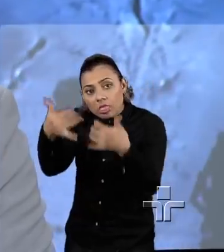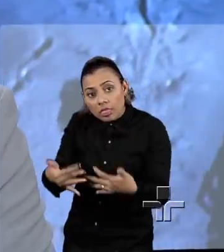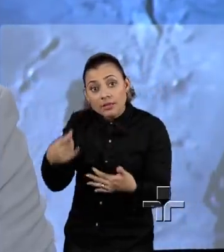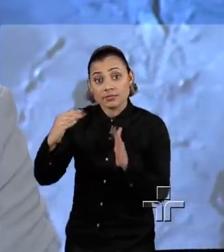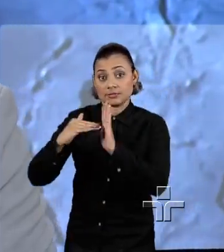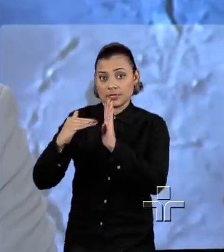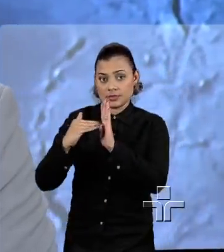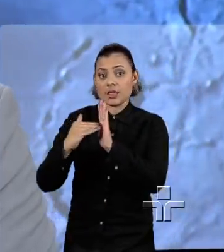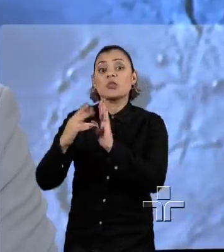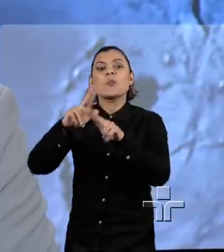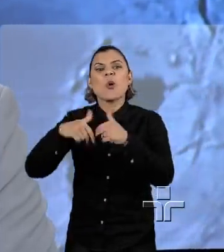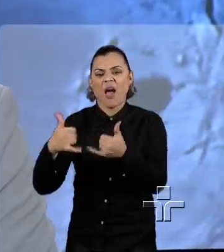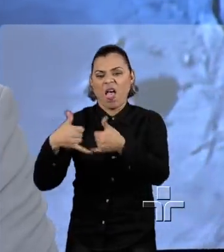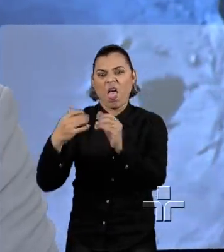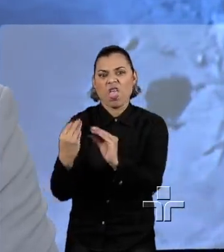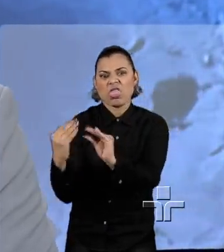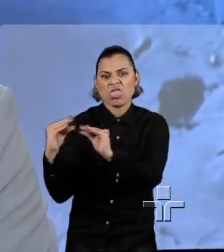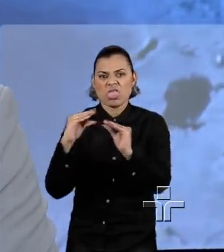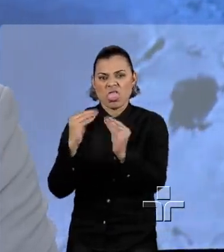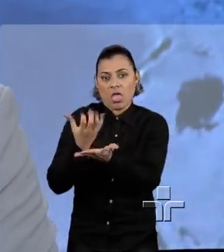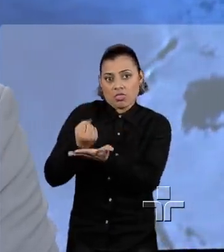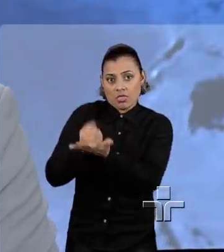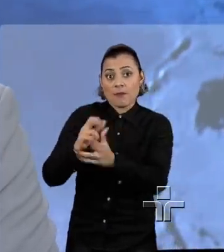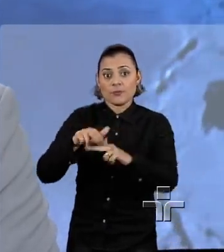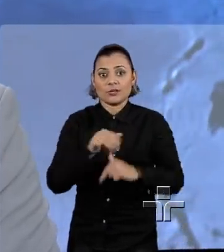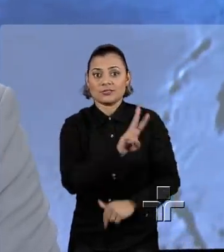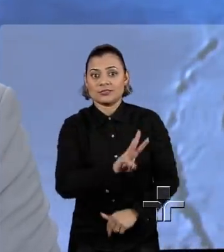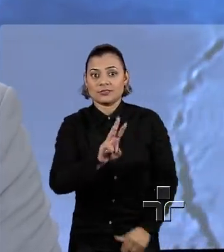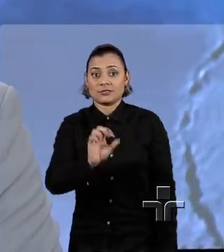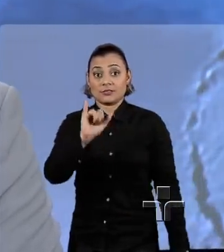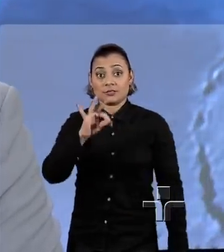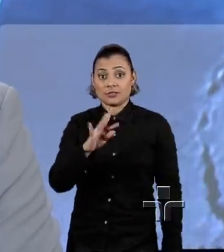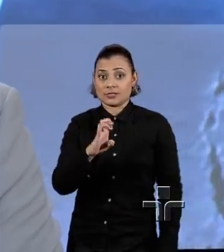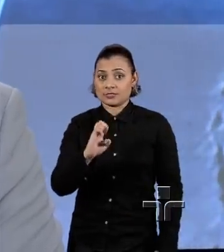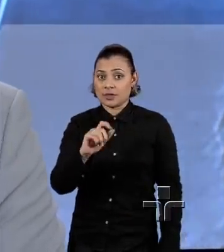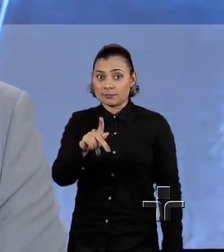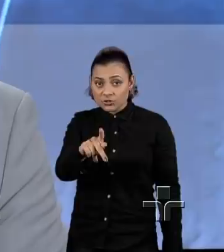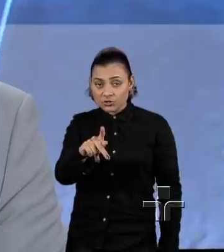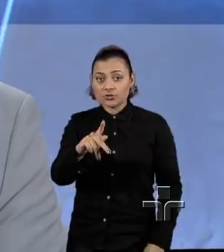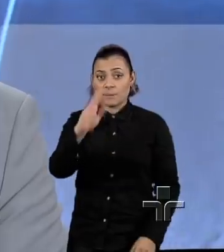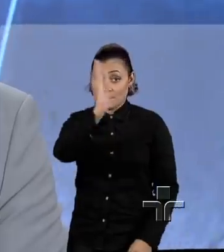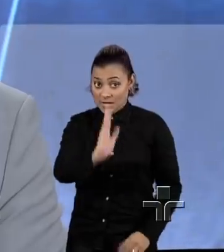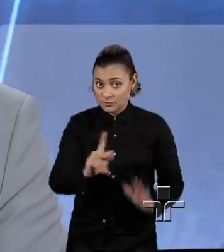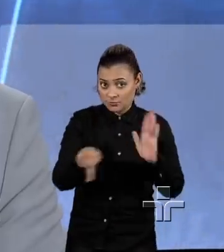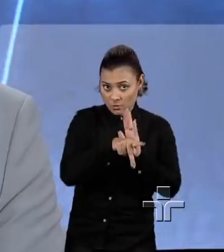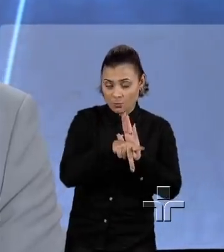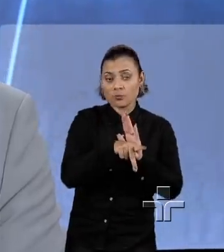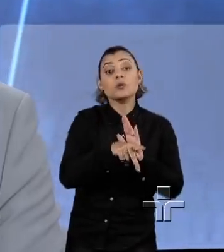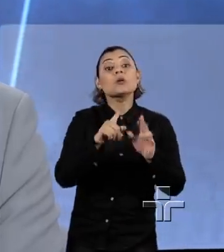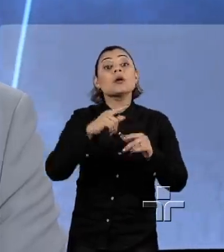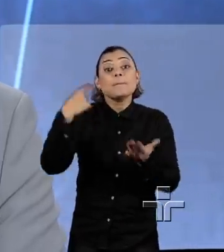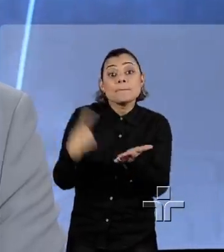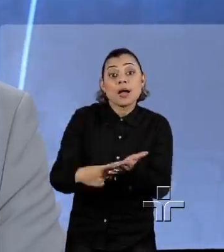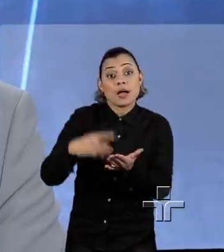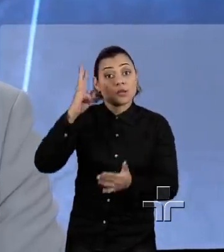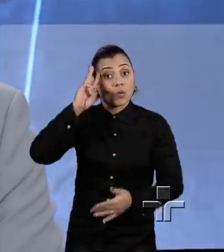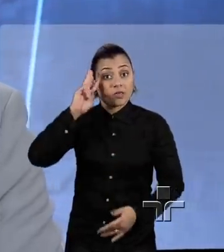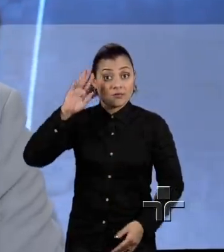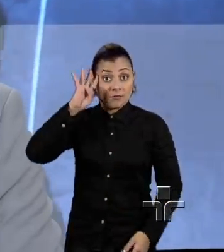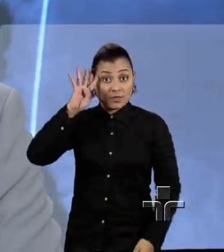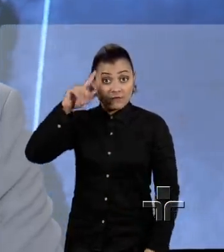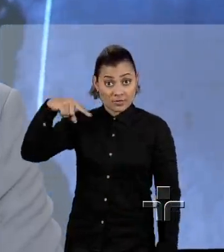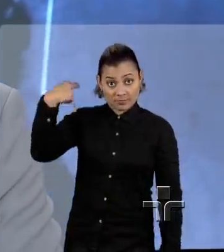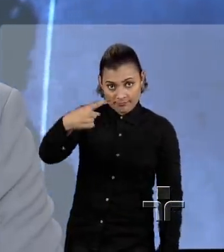sobre o vazamento de mensagens reveladas pelo site Intercept Brasil. A audiência está marcada para quarta-feira da semana que vem. Moro